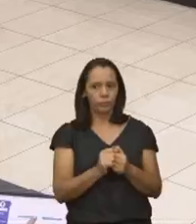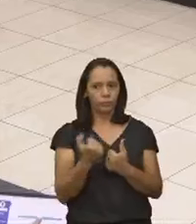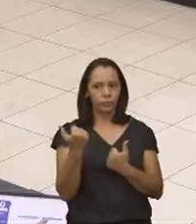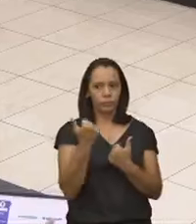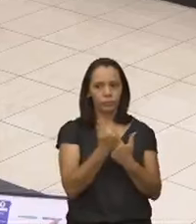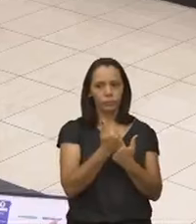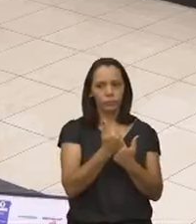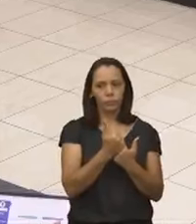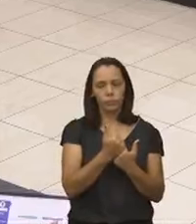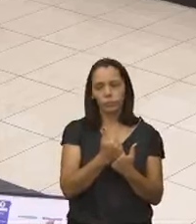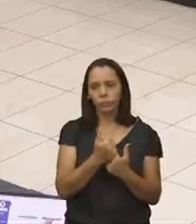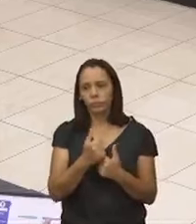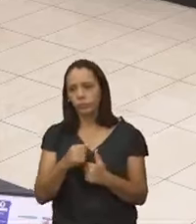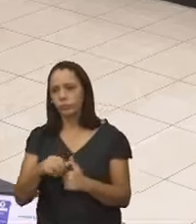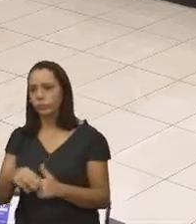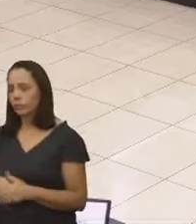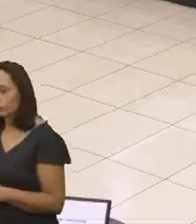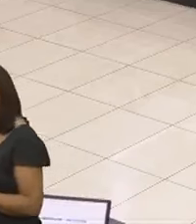um minuto.